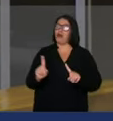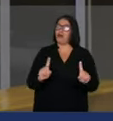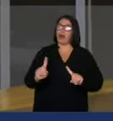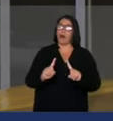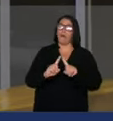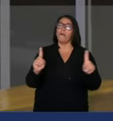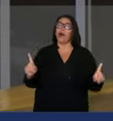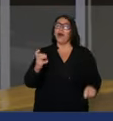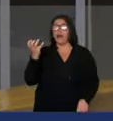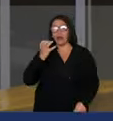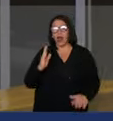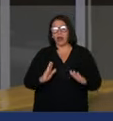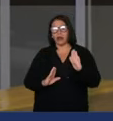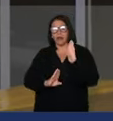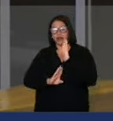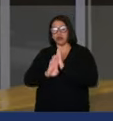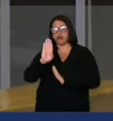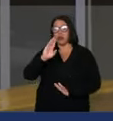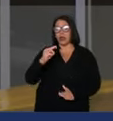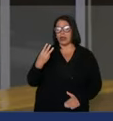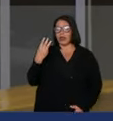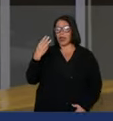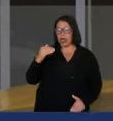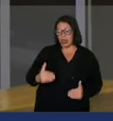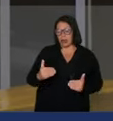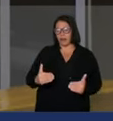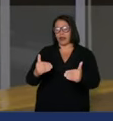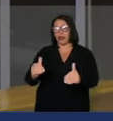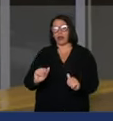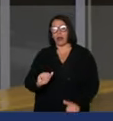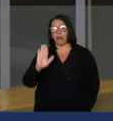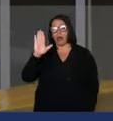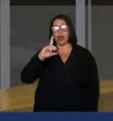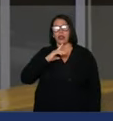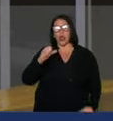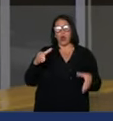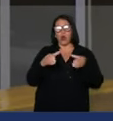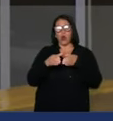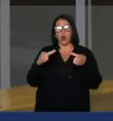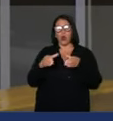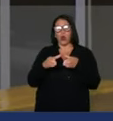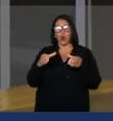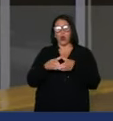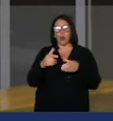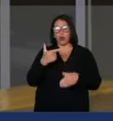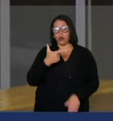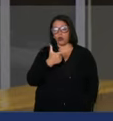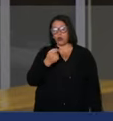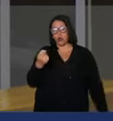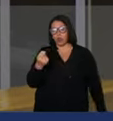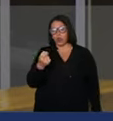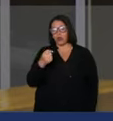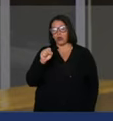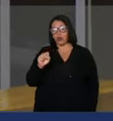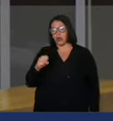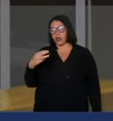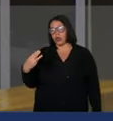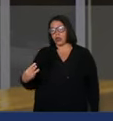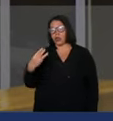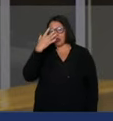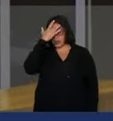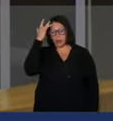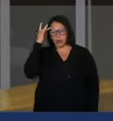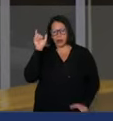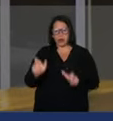querem aumentar em 13 ministérios, ter uma equipe de transição com 283 integrantes.